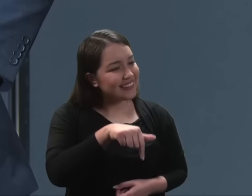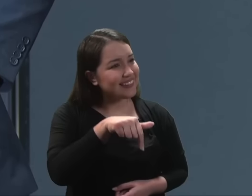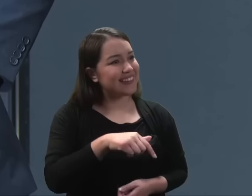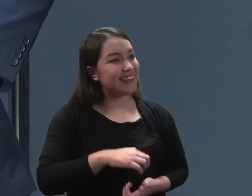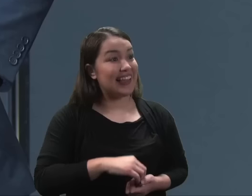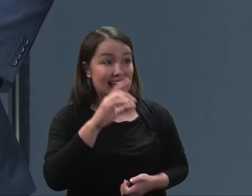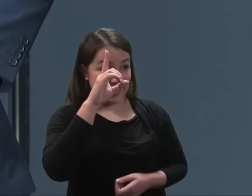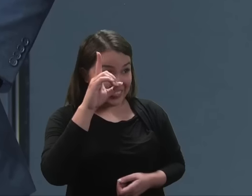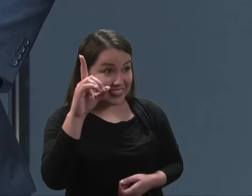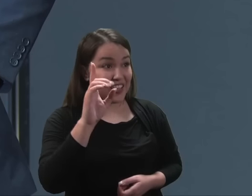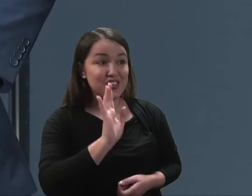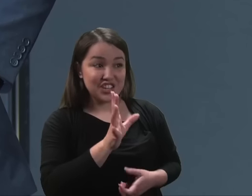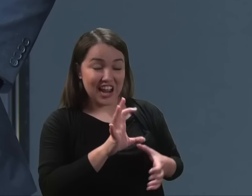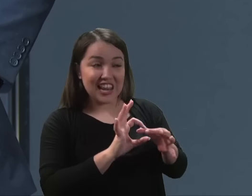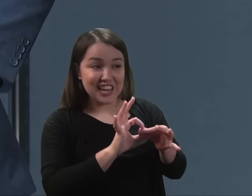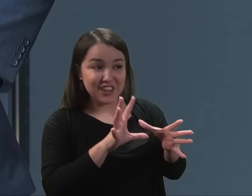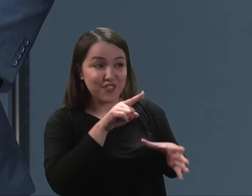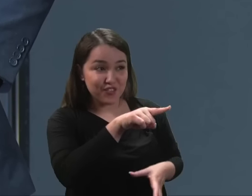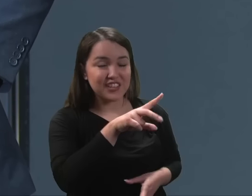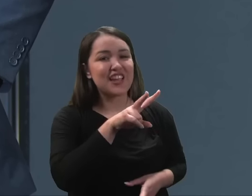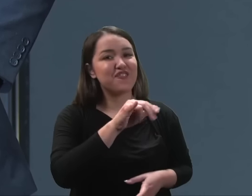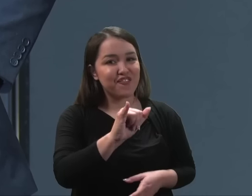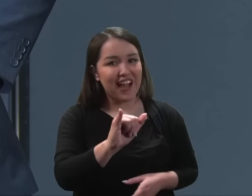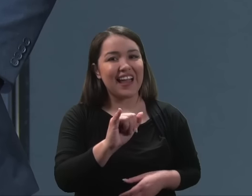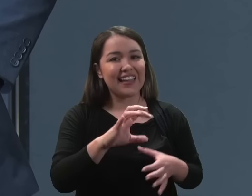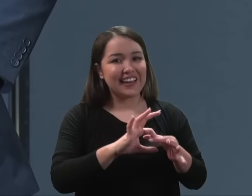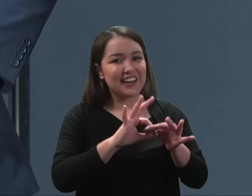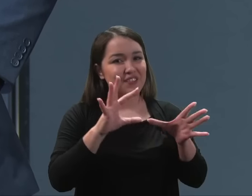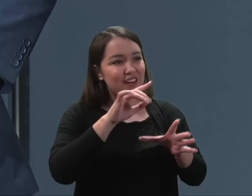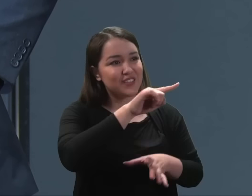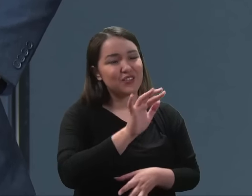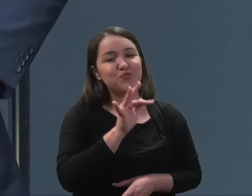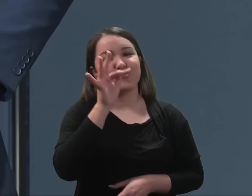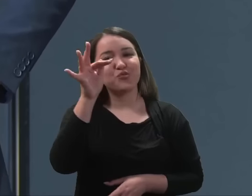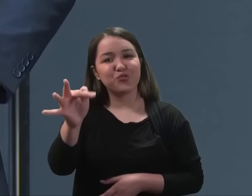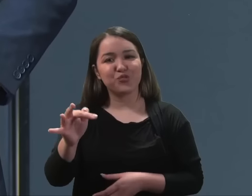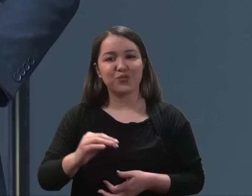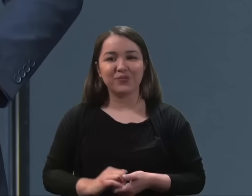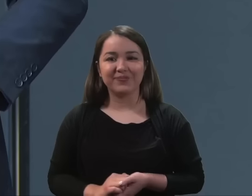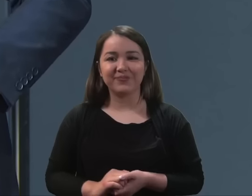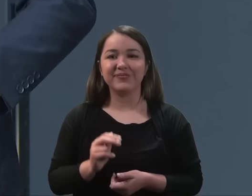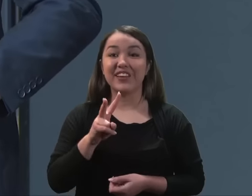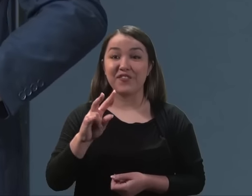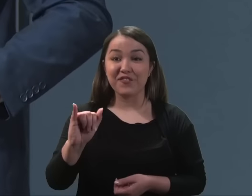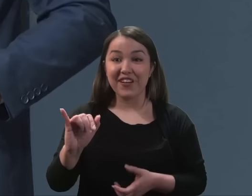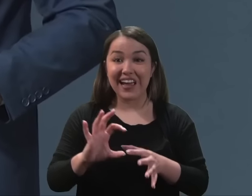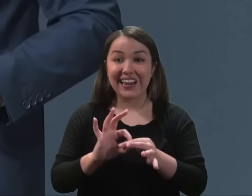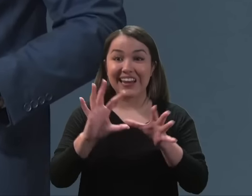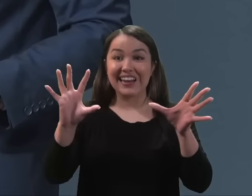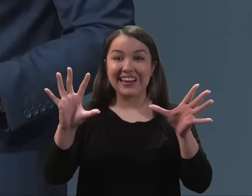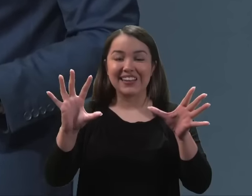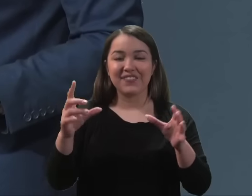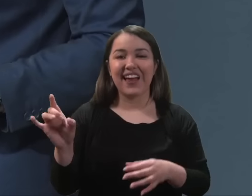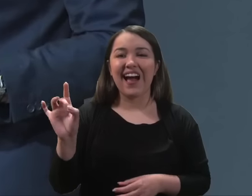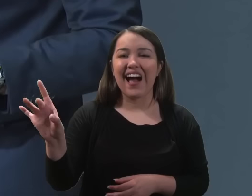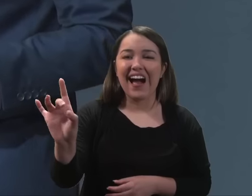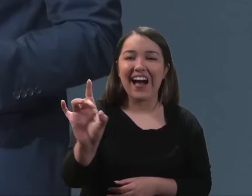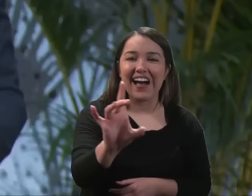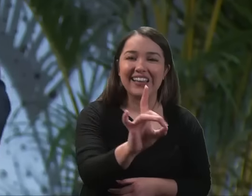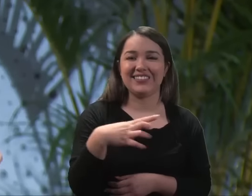já e vai livrar no futuro também amém e vai livrar cada um de nós ó